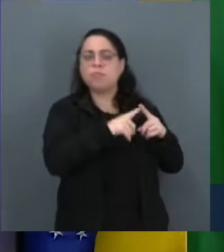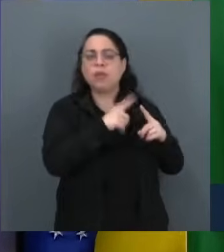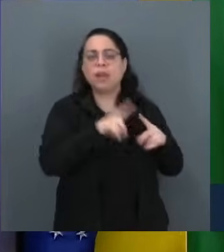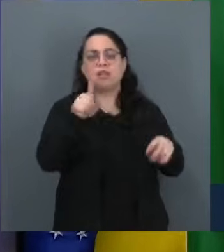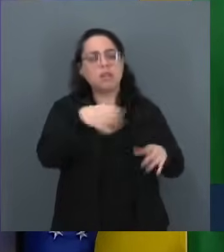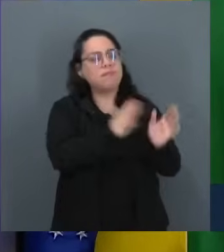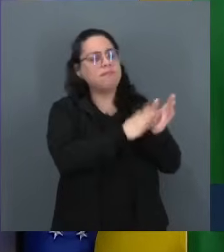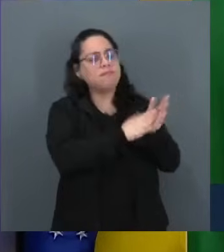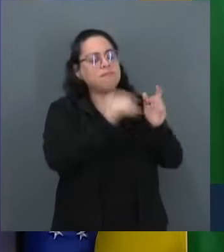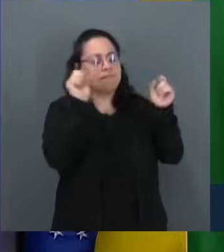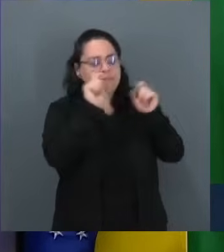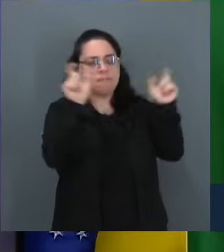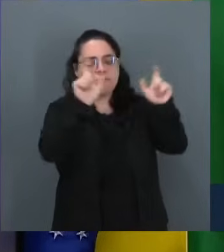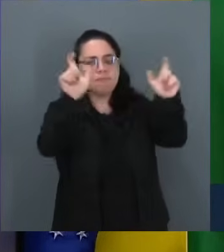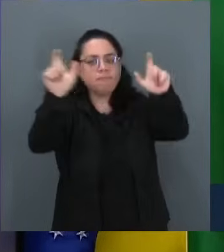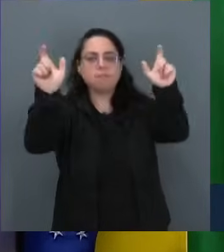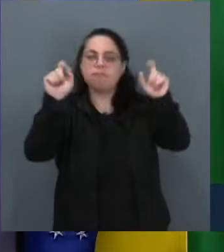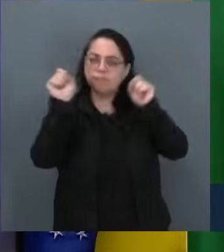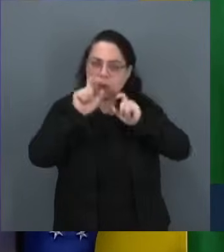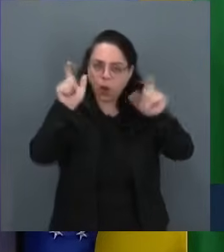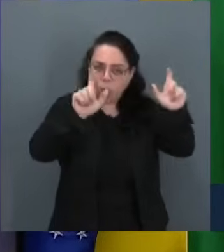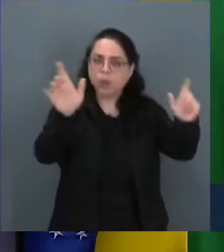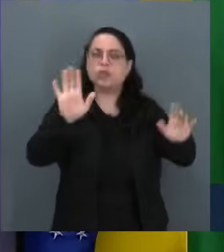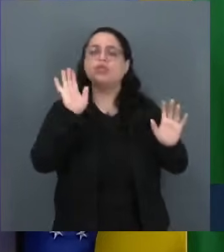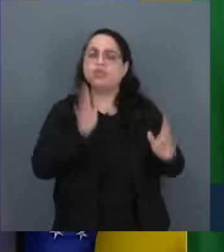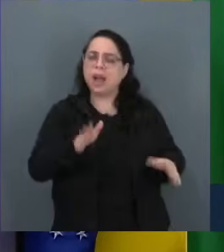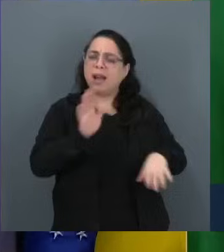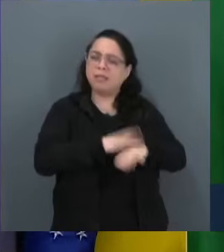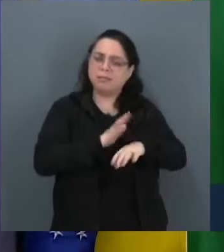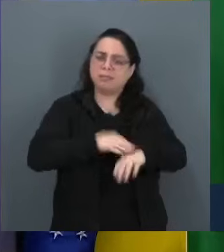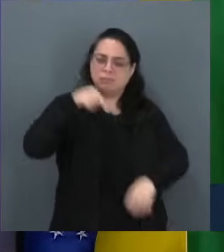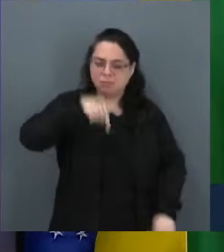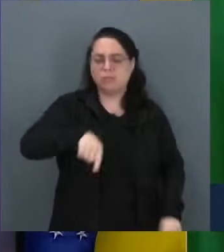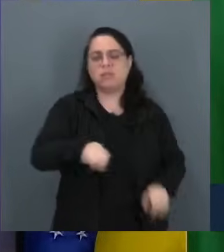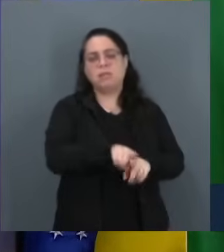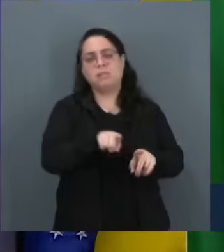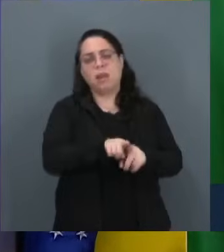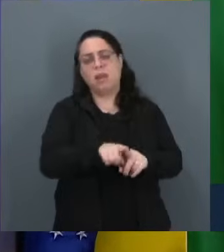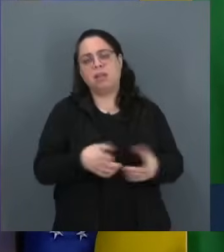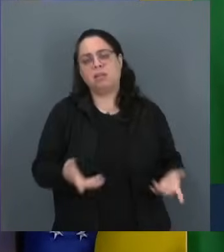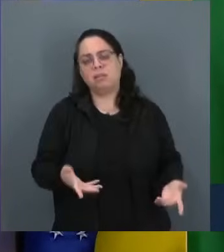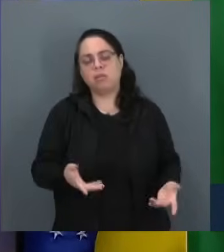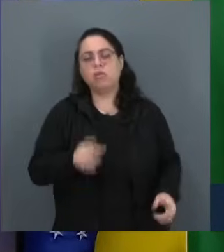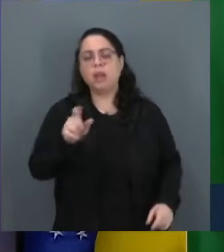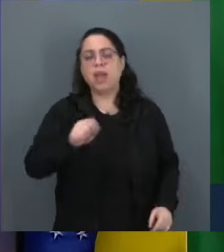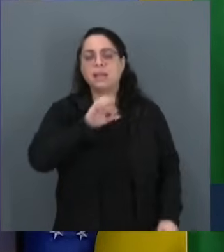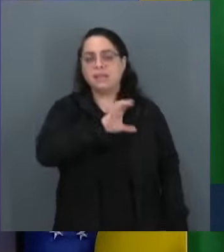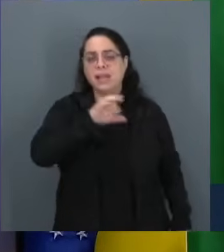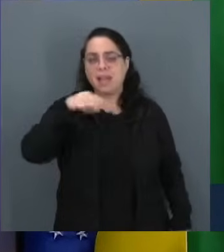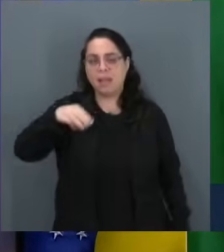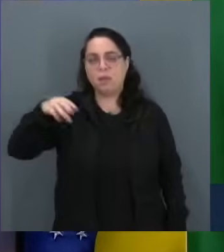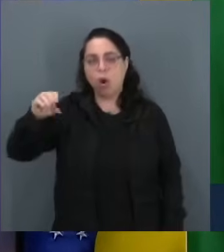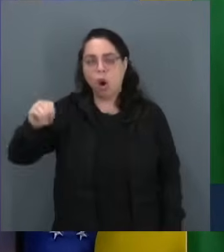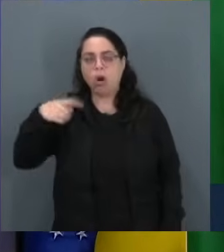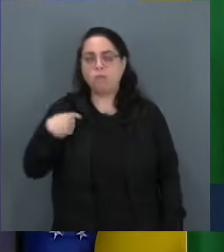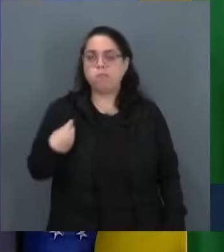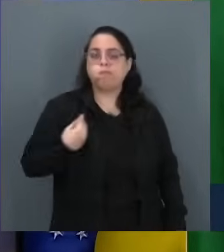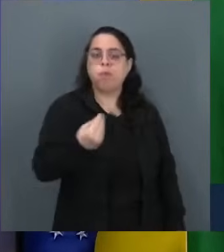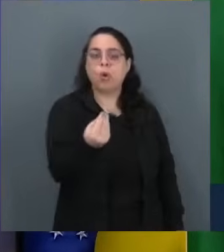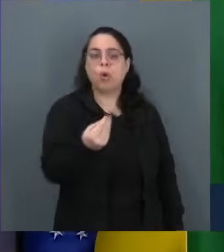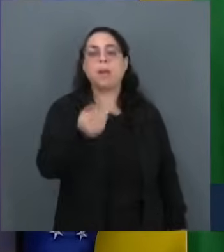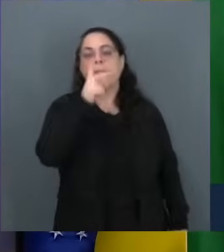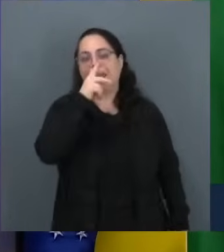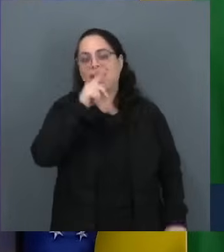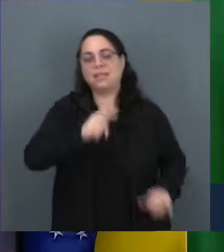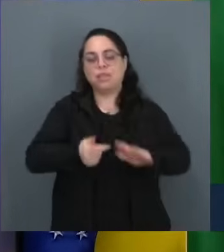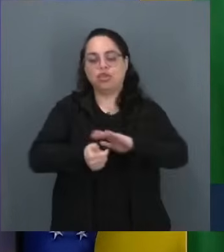acordar. Já bati outras vezes aqui. A Comissão de Orçamento simplesmente introduziu 2 jabutis. Sabe